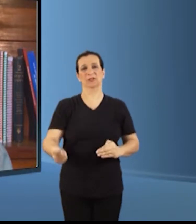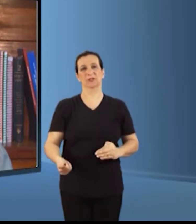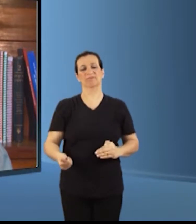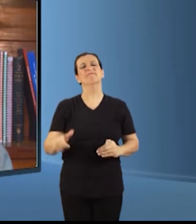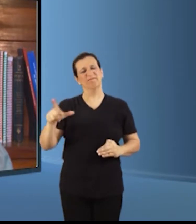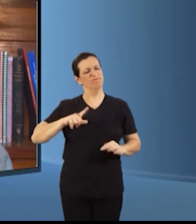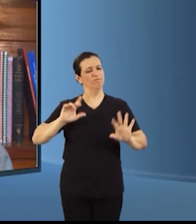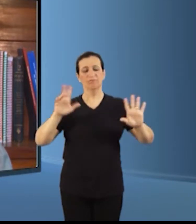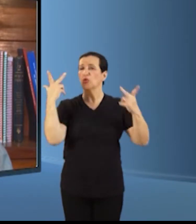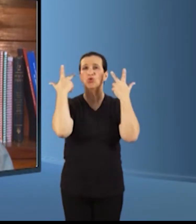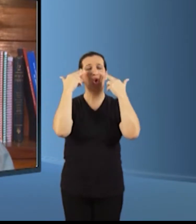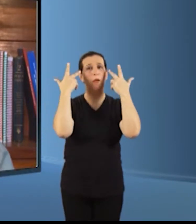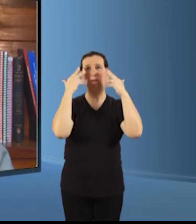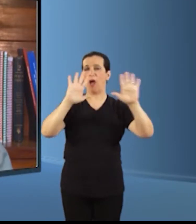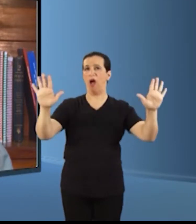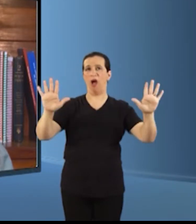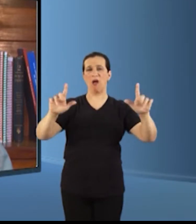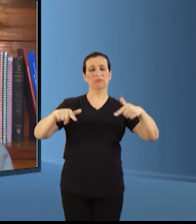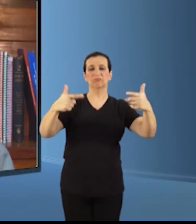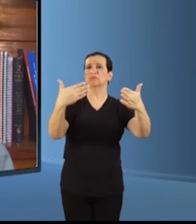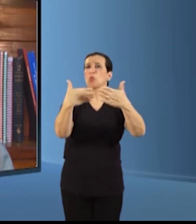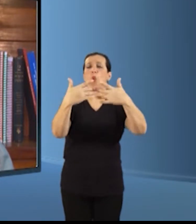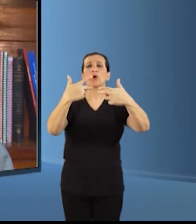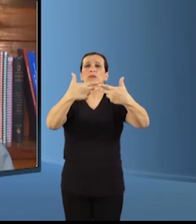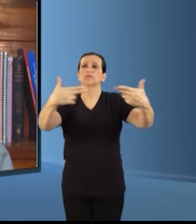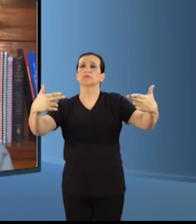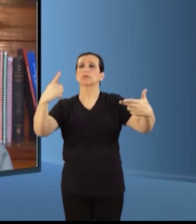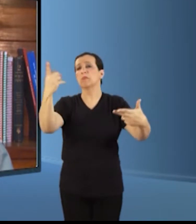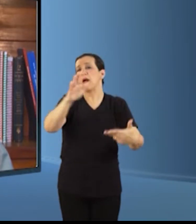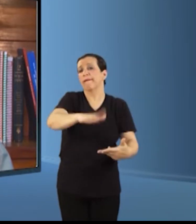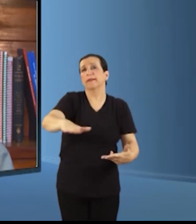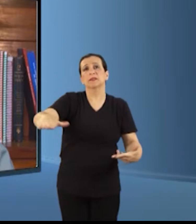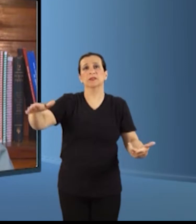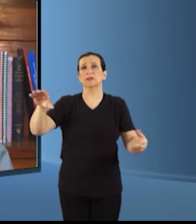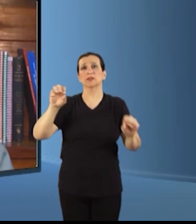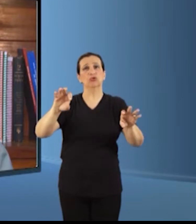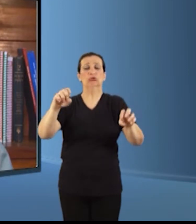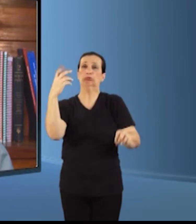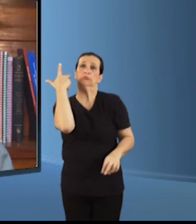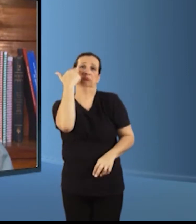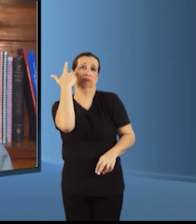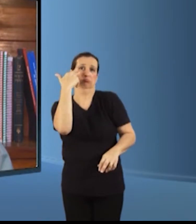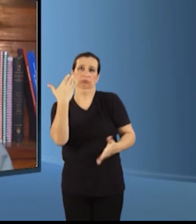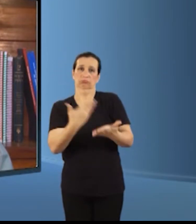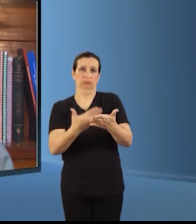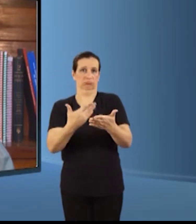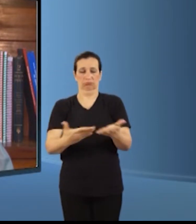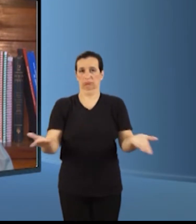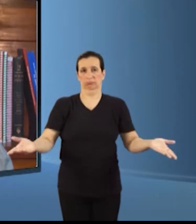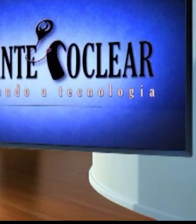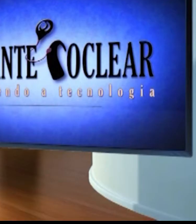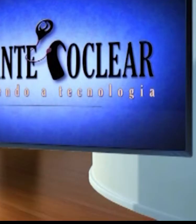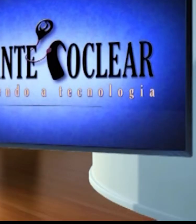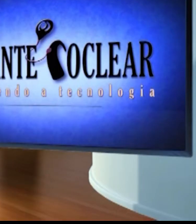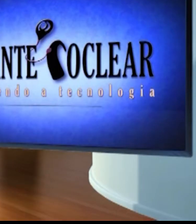é maravilhoso. Funciona normalmente como um trabalho qualquer com uma criança de ensino